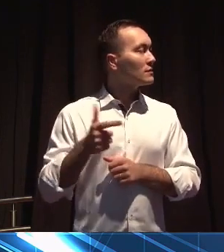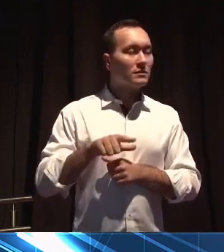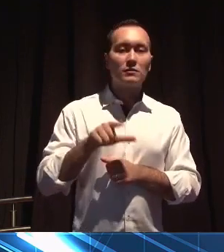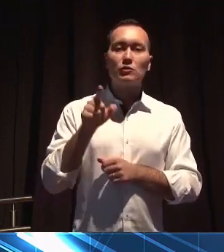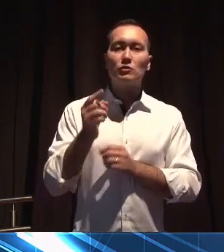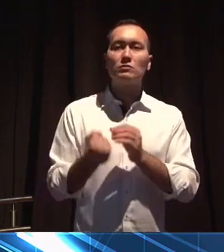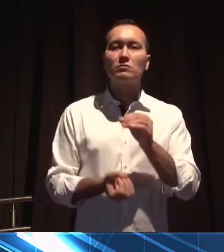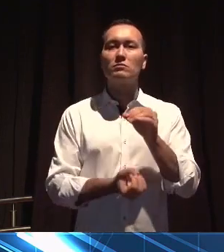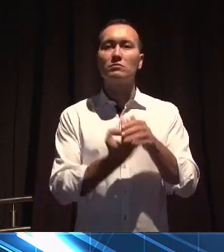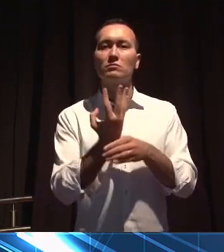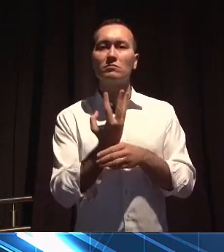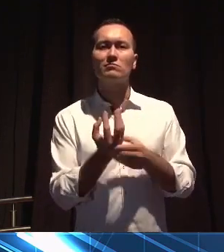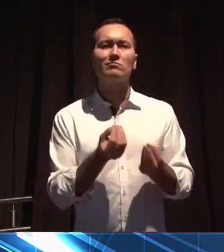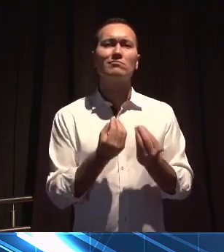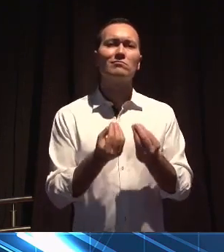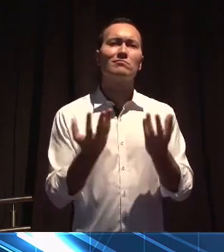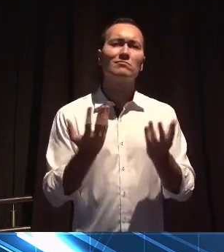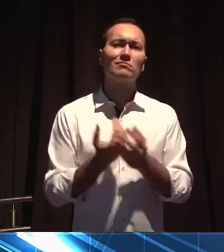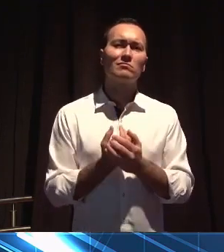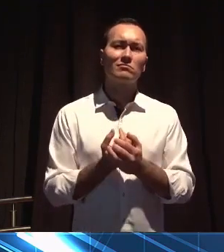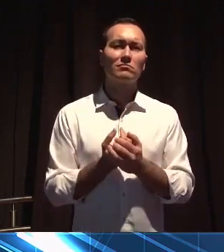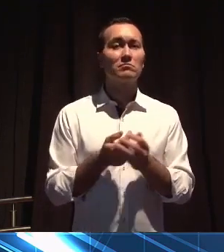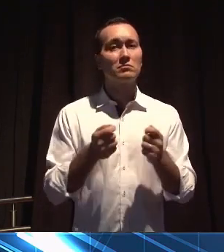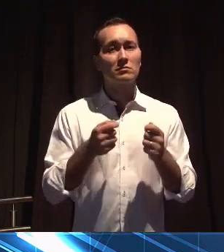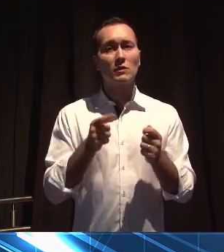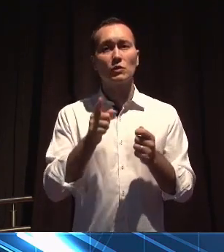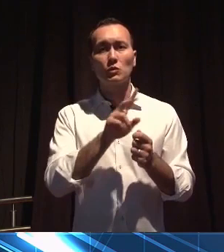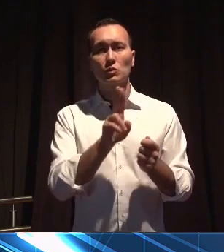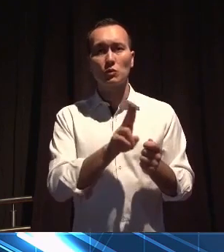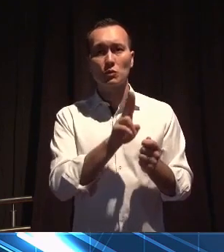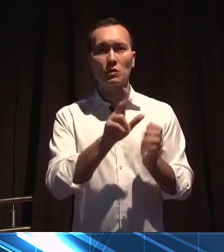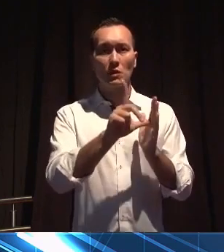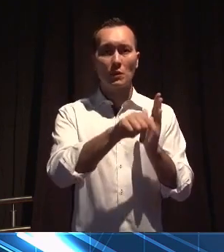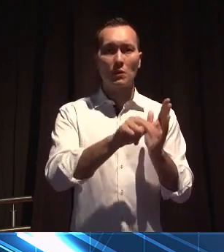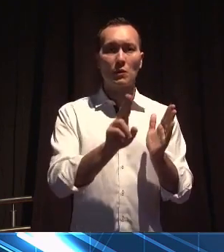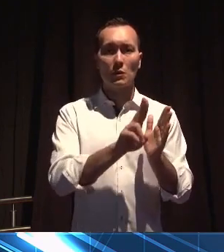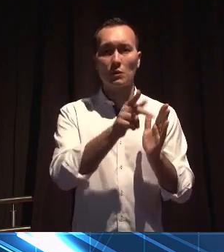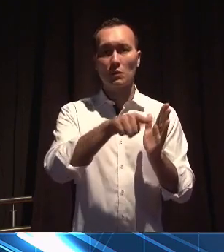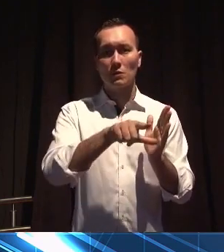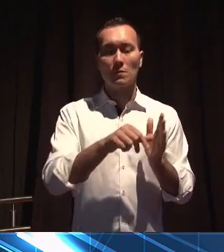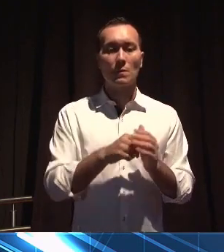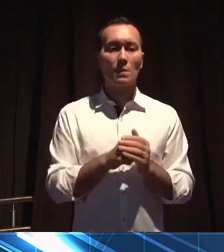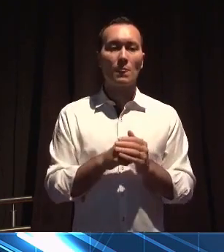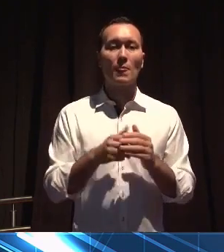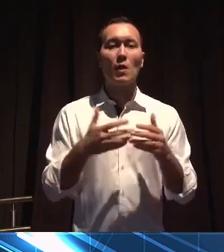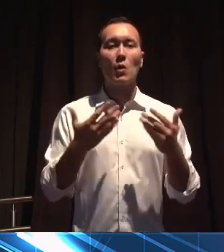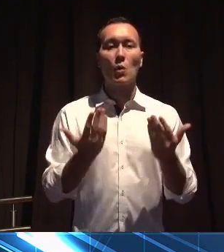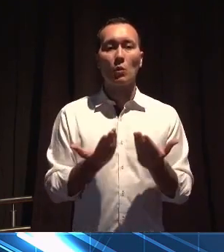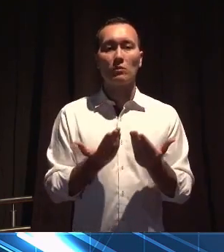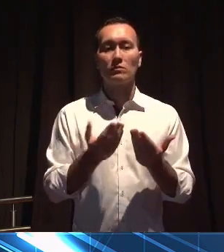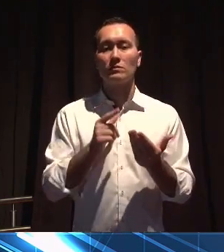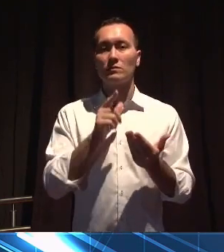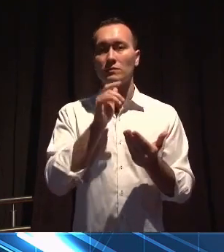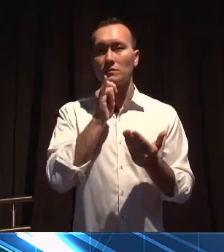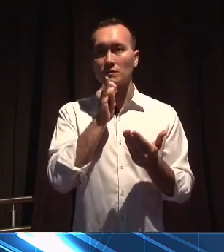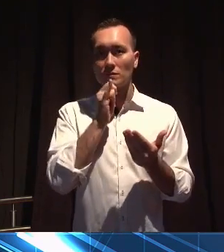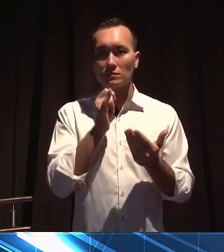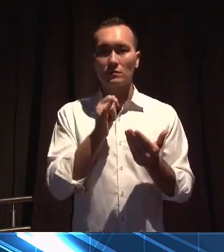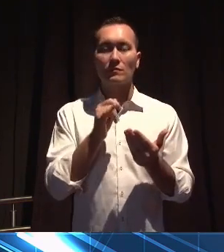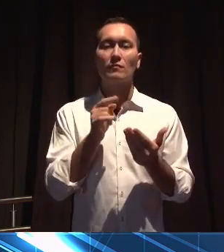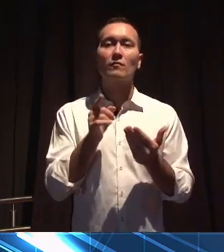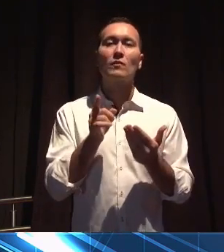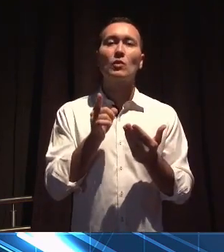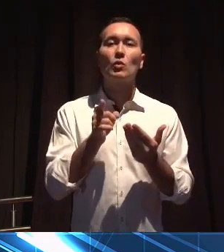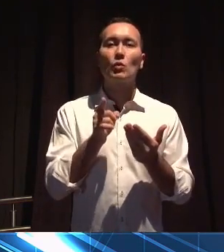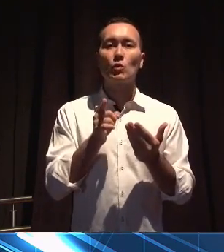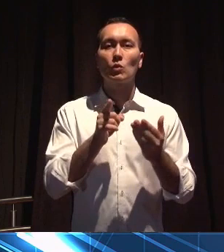flexibilidade e será que você precisa realmente dessa flexibilidade e você realmente vai reusar esse código para alguma coisa então pode